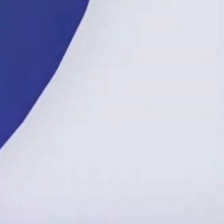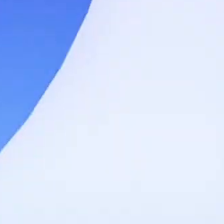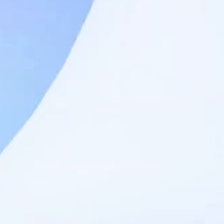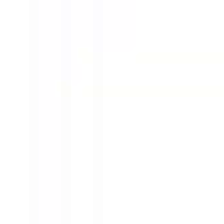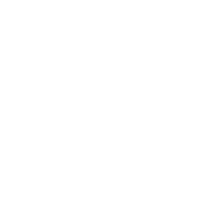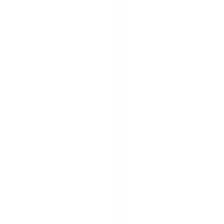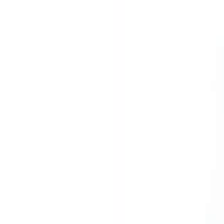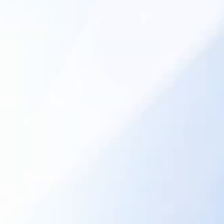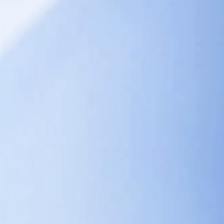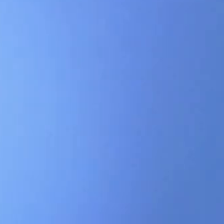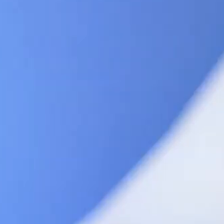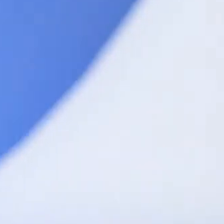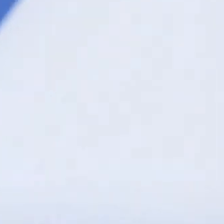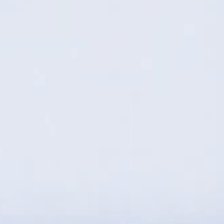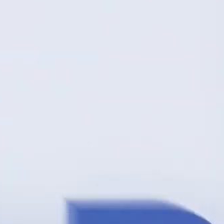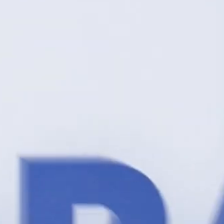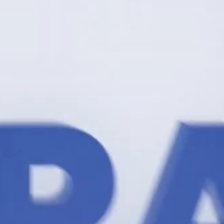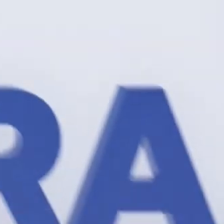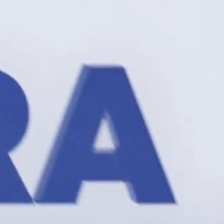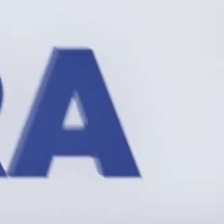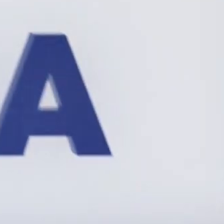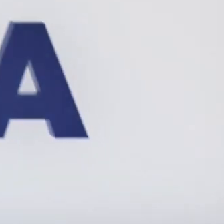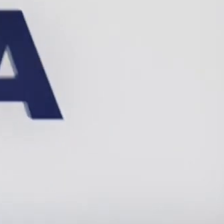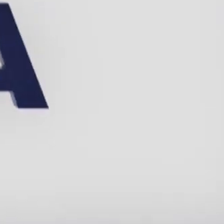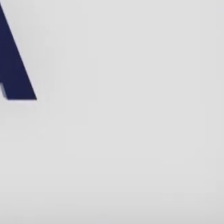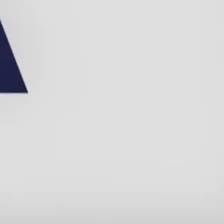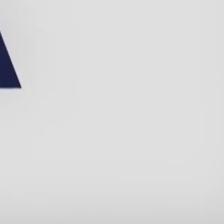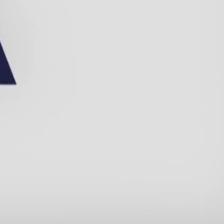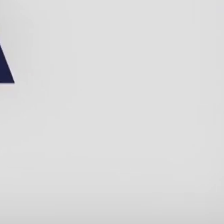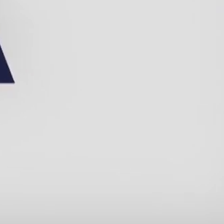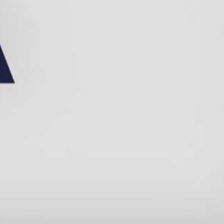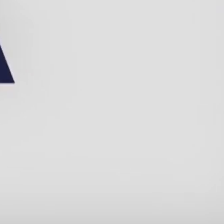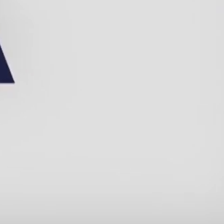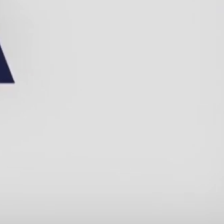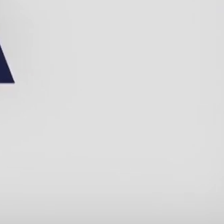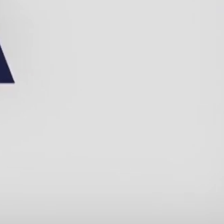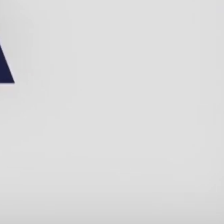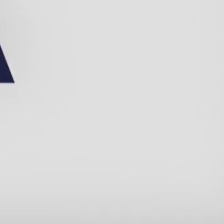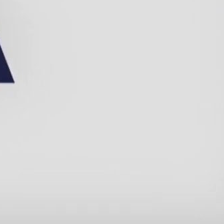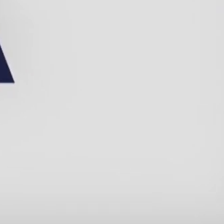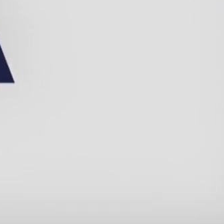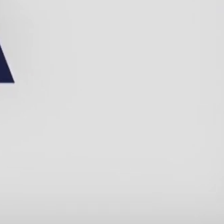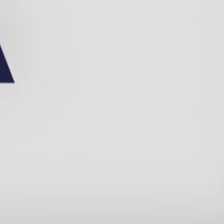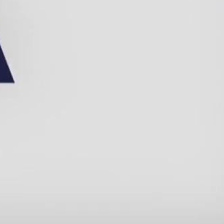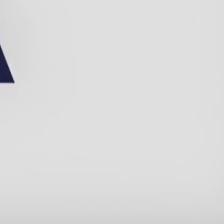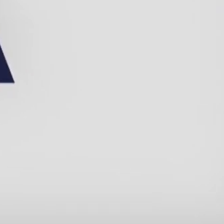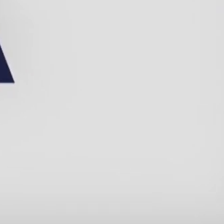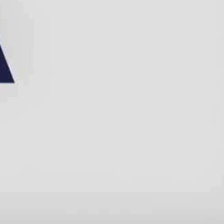TV Câmara, Campinas.